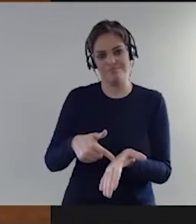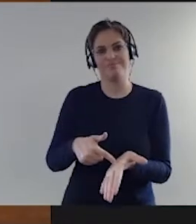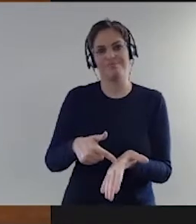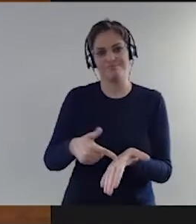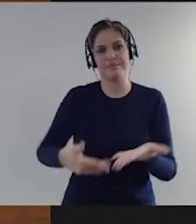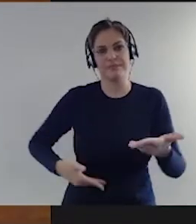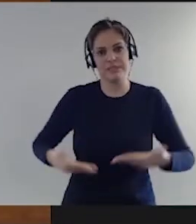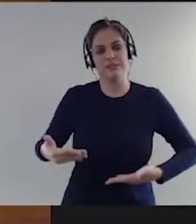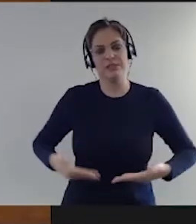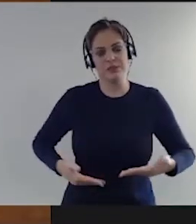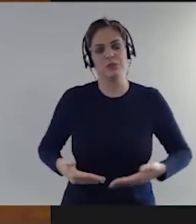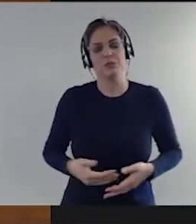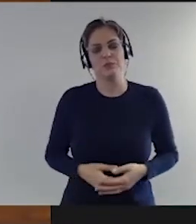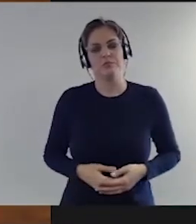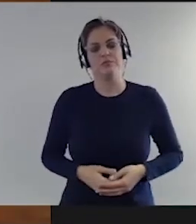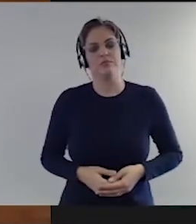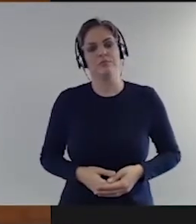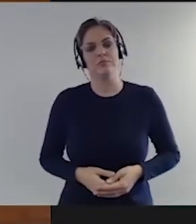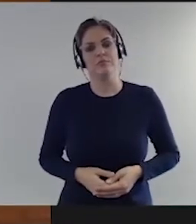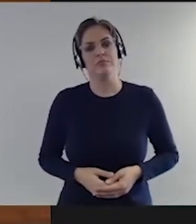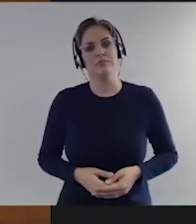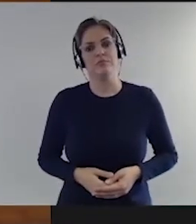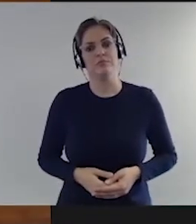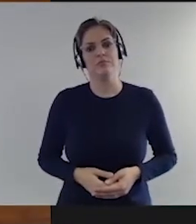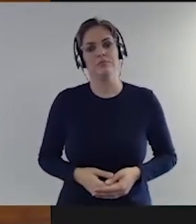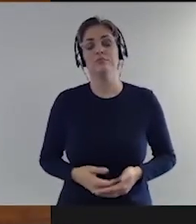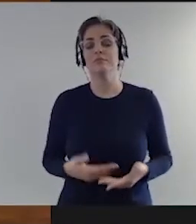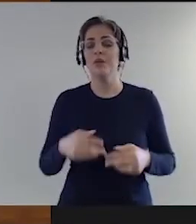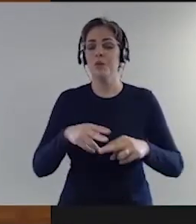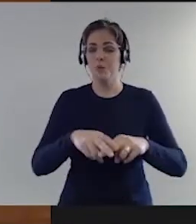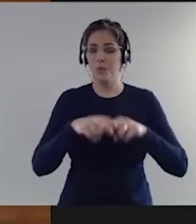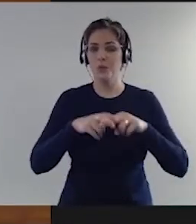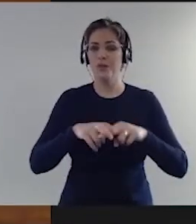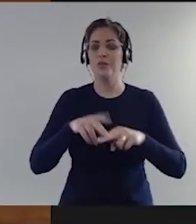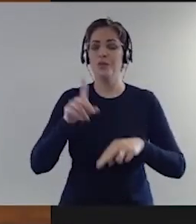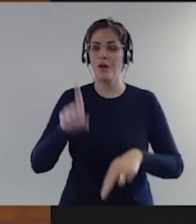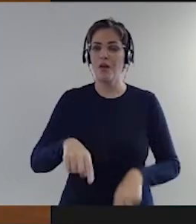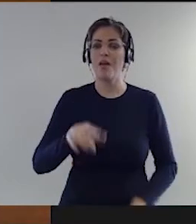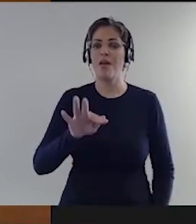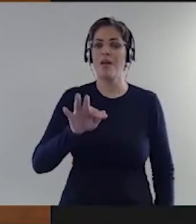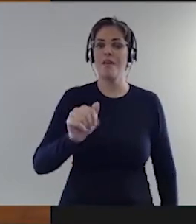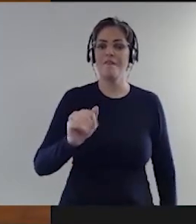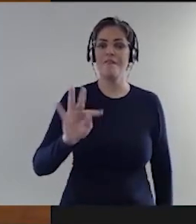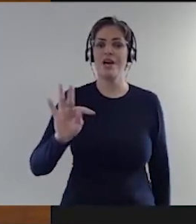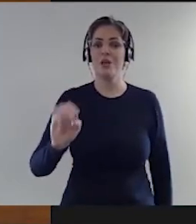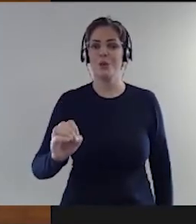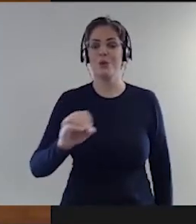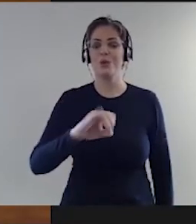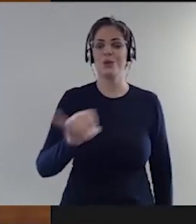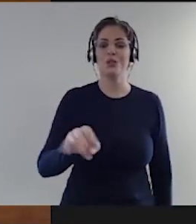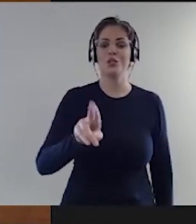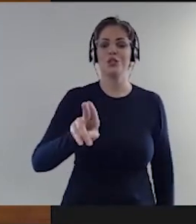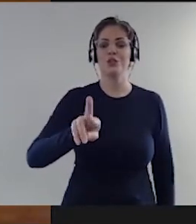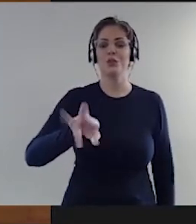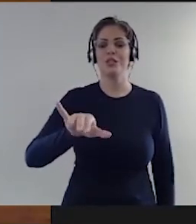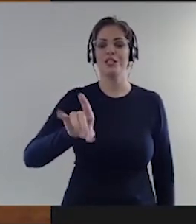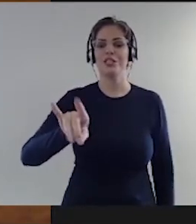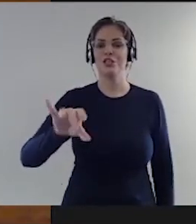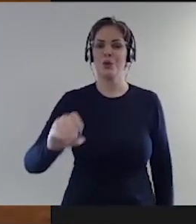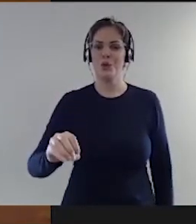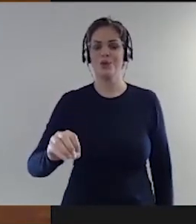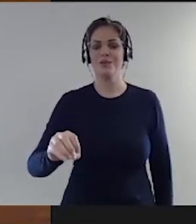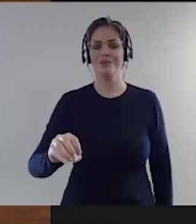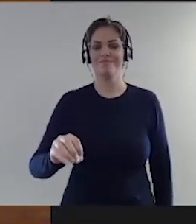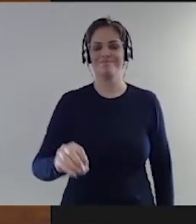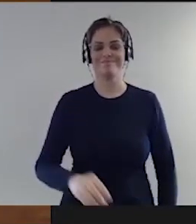prestação. A formação do fato jurídico não se faz apenas com o caso fortuito ou